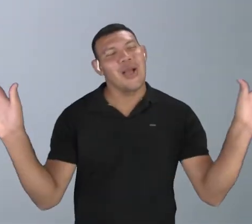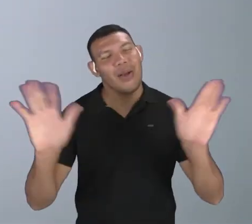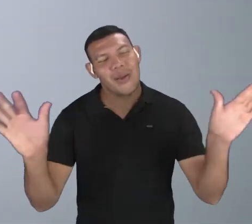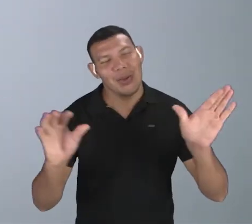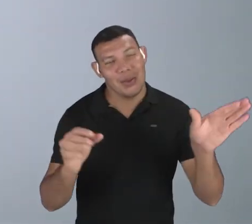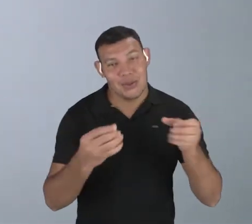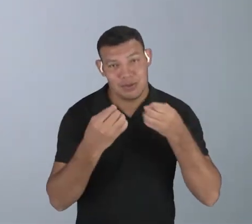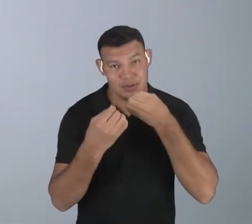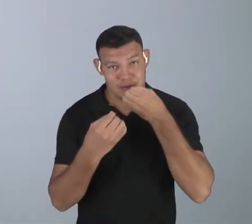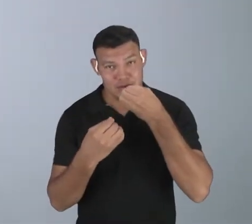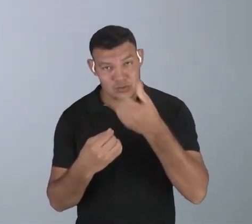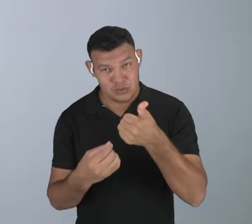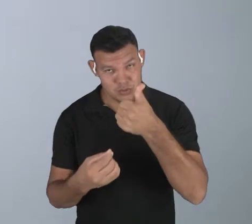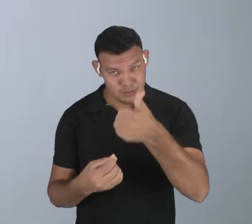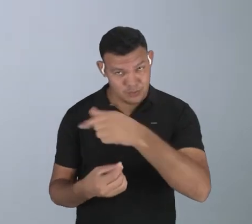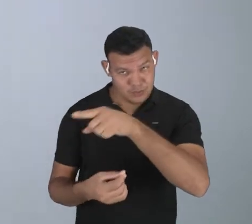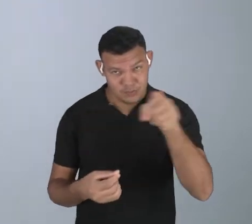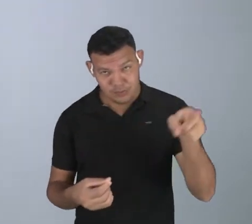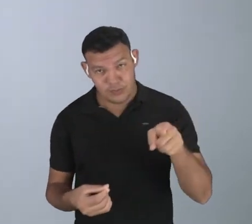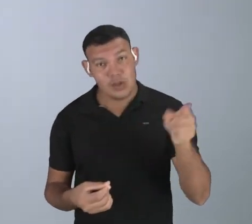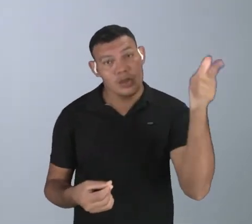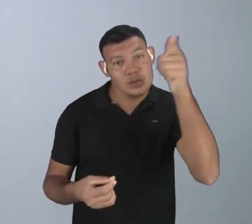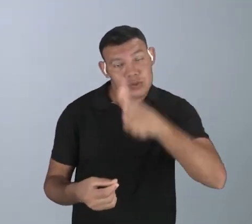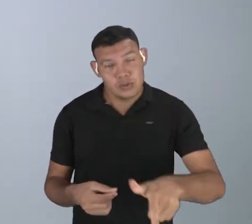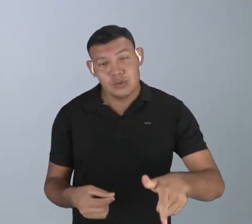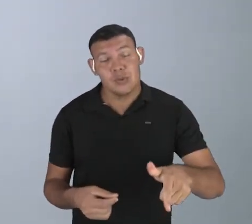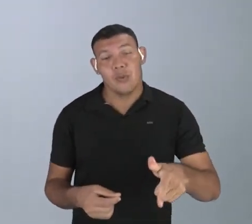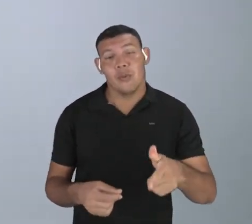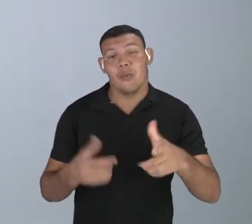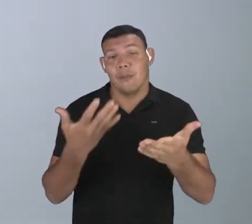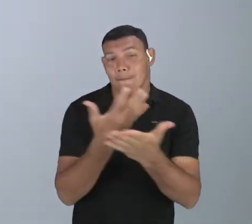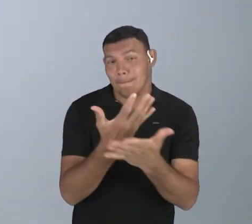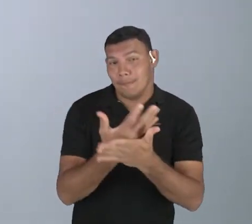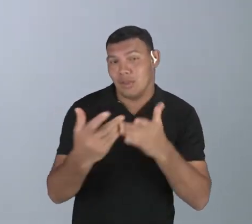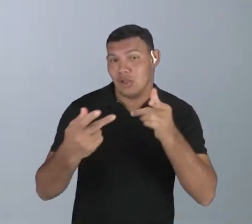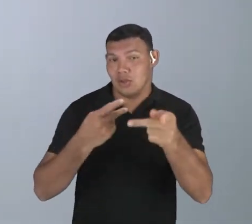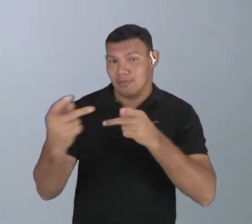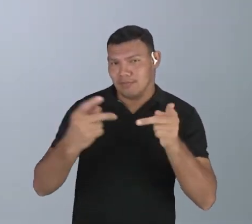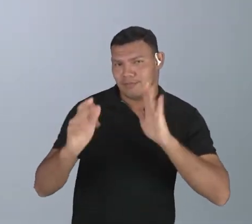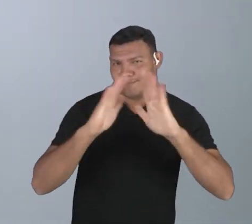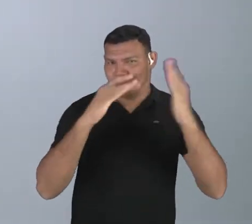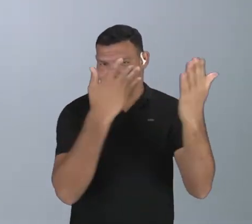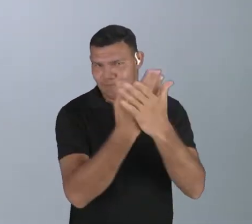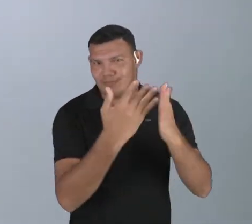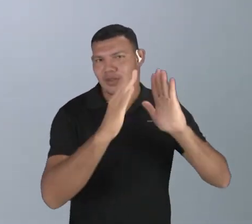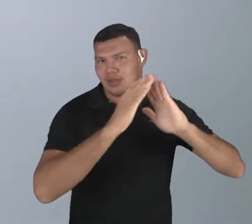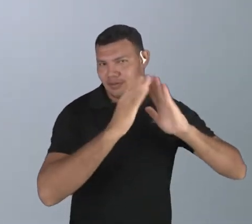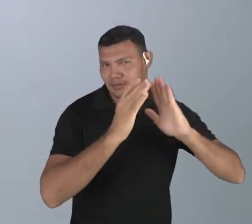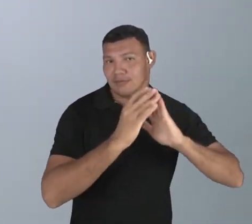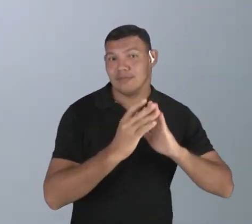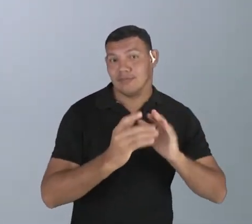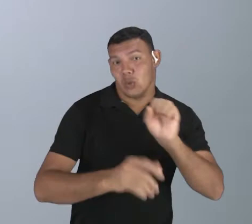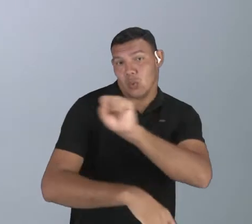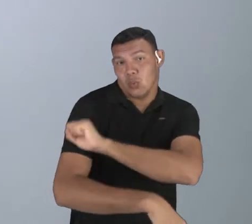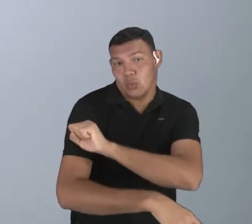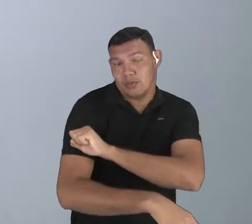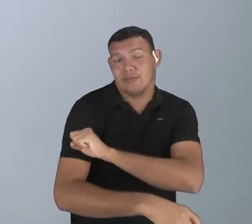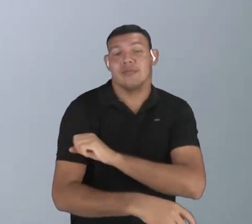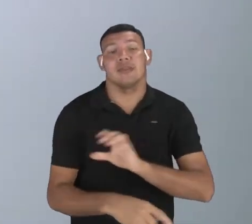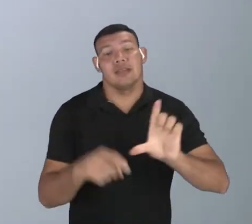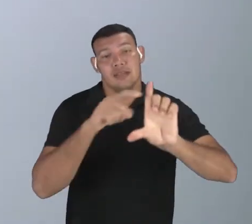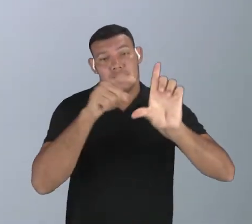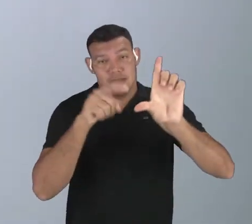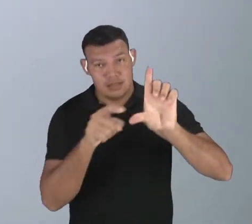Olá, tudo bem com você? Vamos hoje para mais uma aula do projeto Escola em Casa. Hoje nossa aula para o 8º ano, conteúdo de ângulos